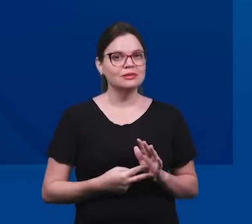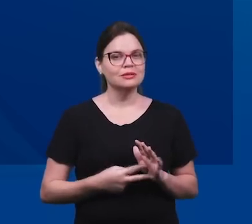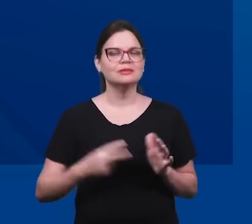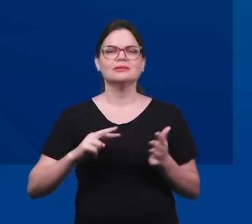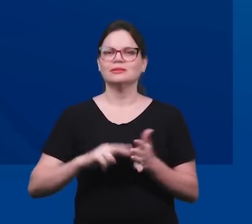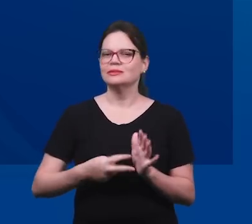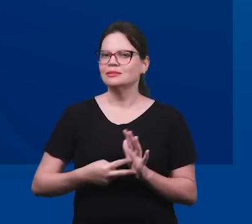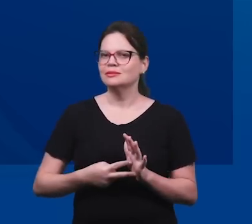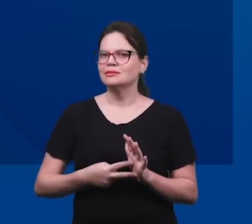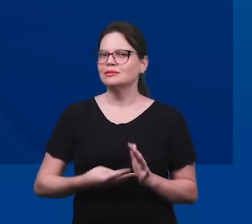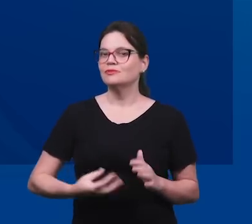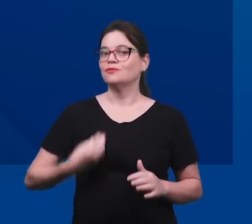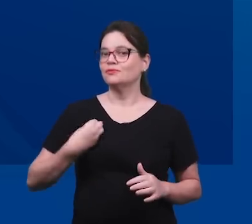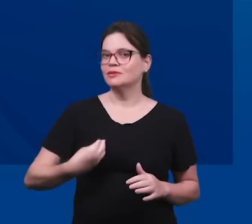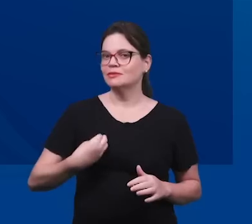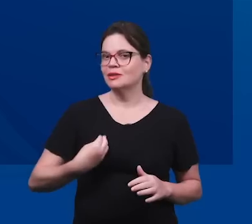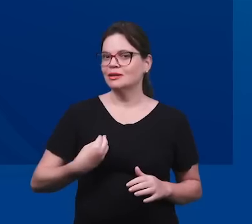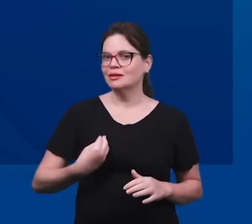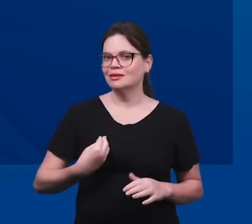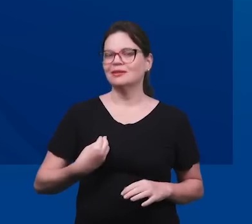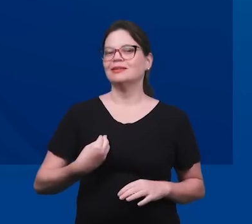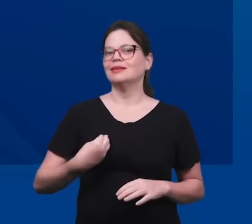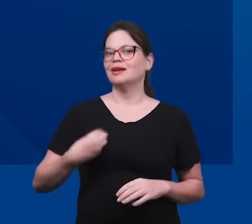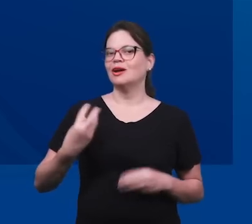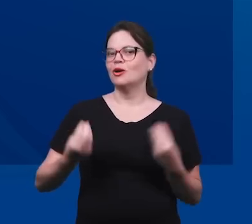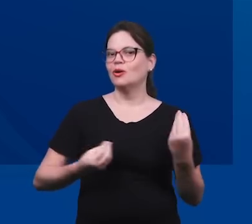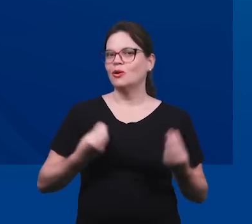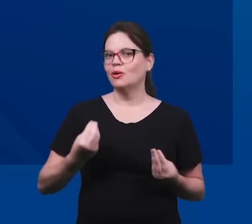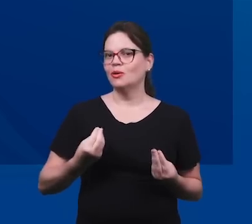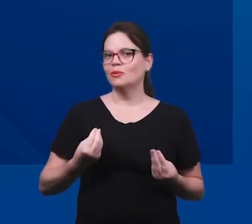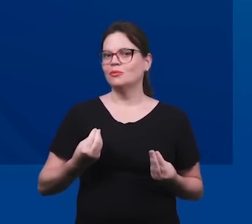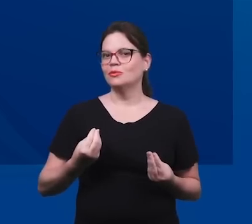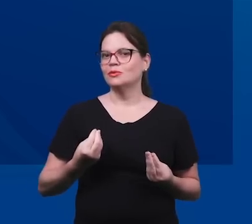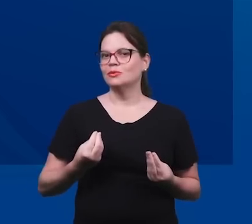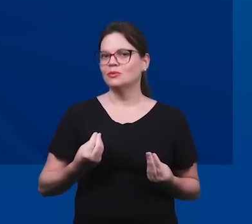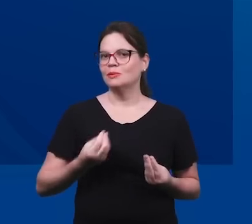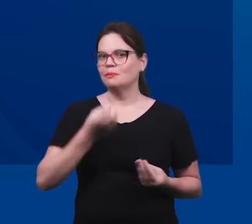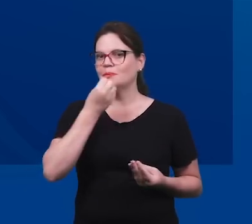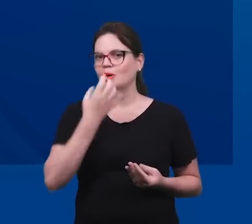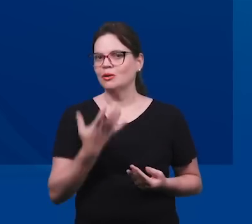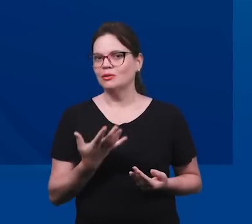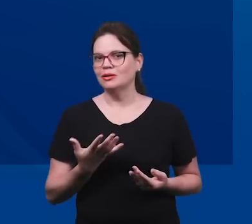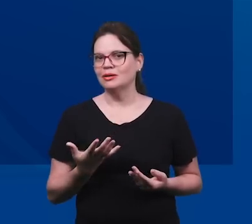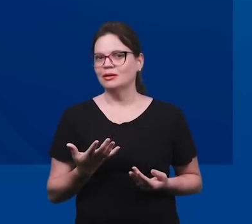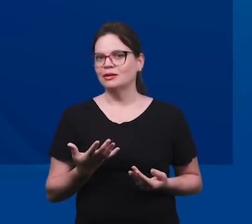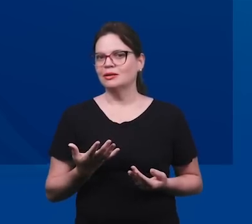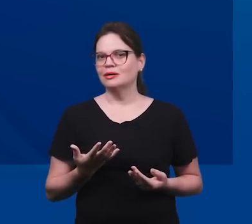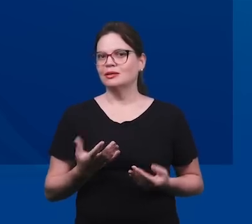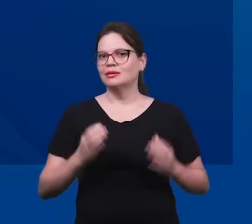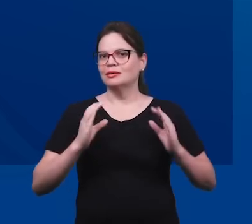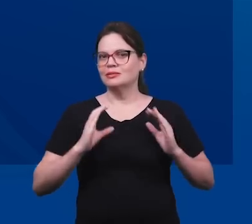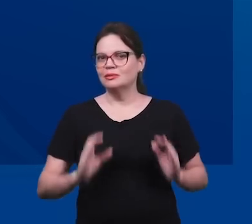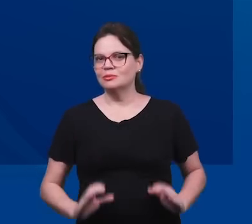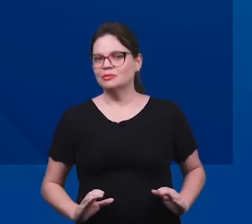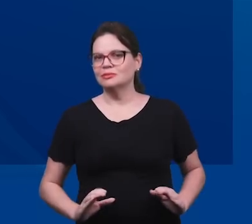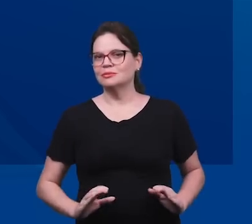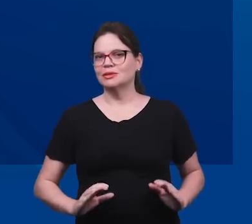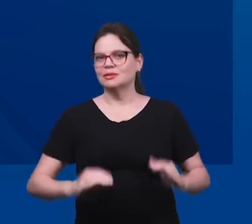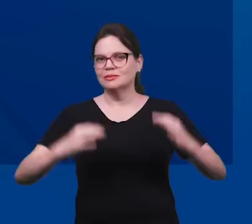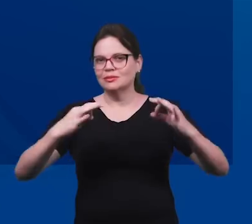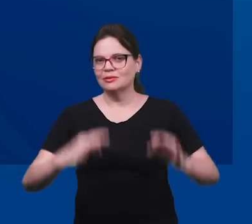significa viver de maneira boa e